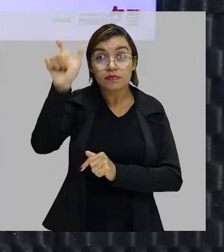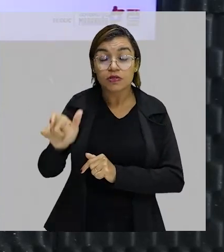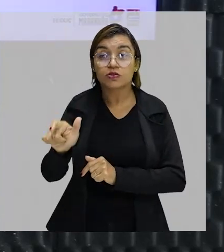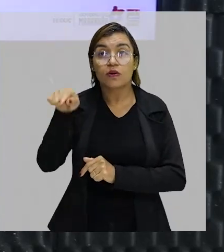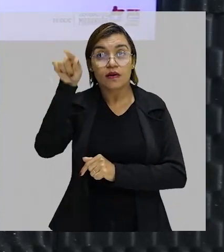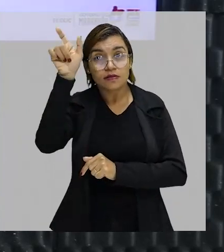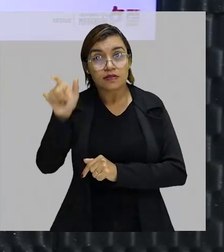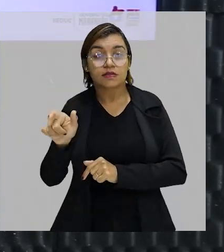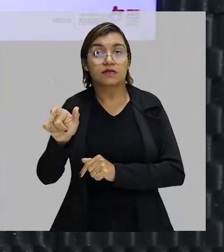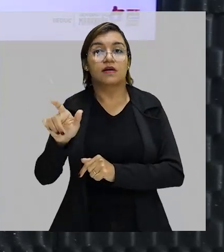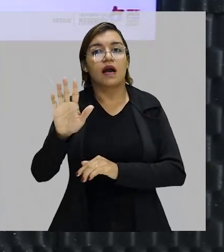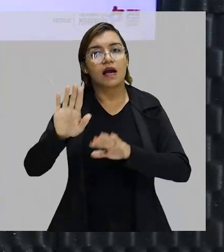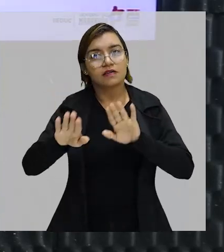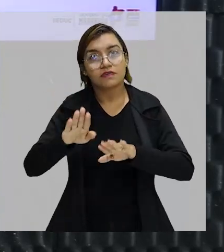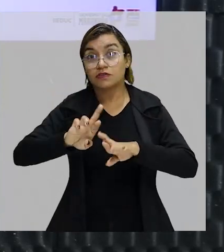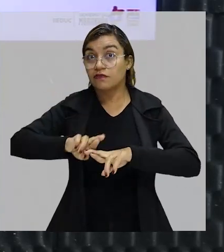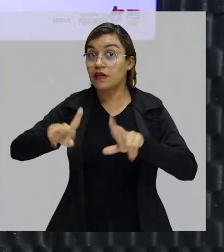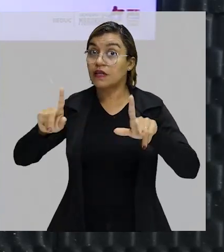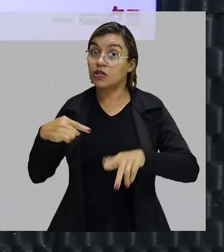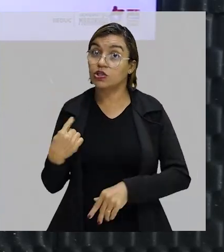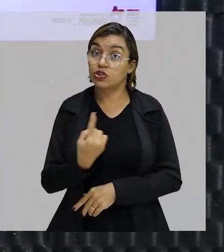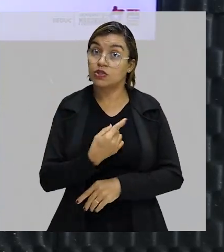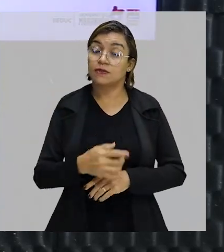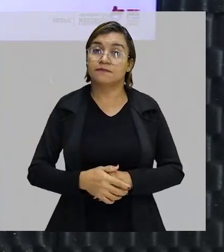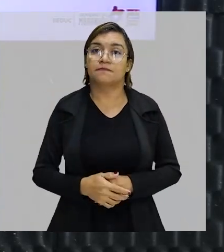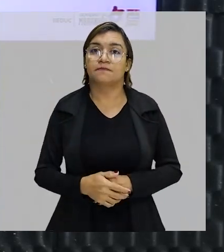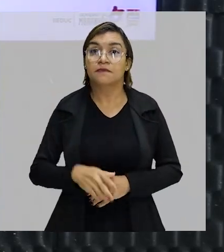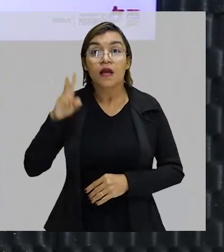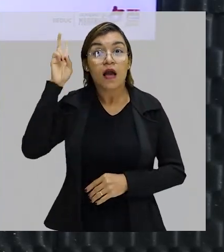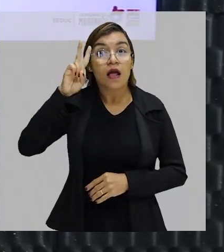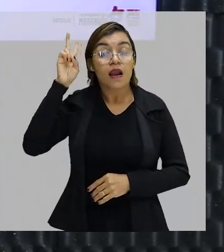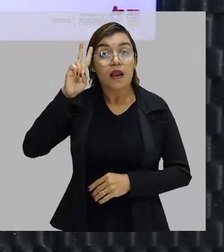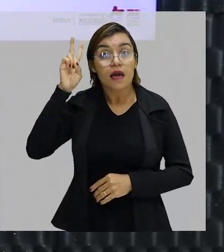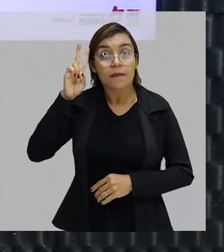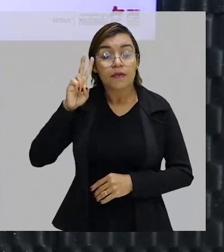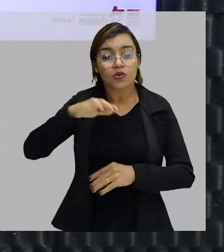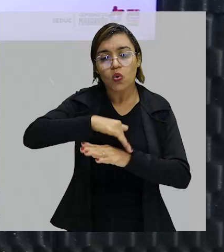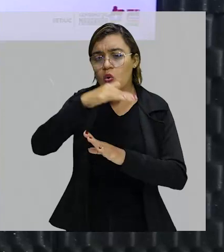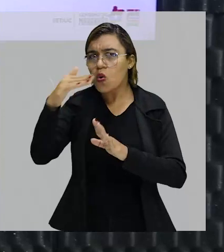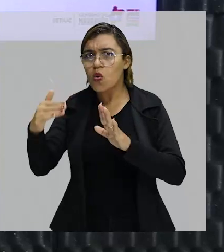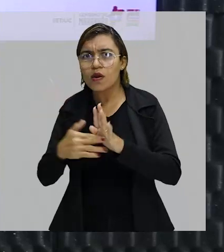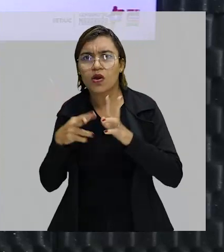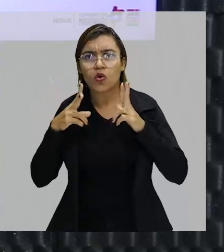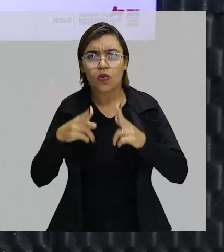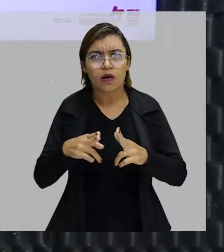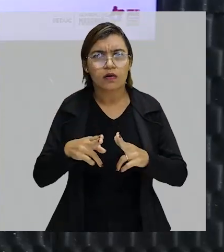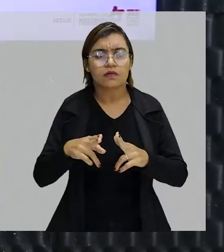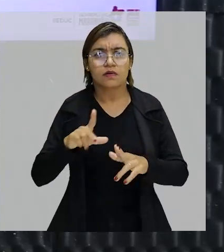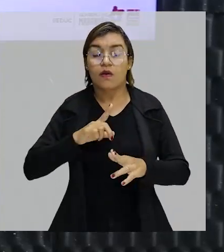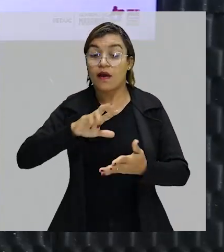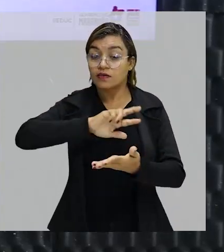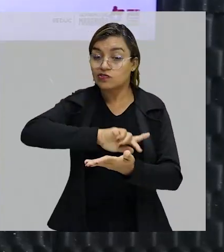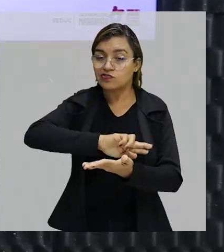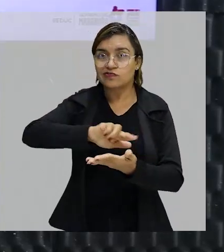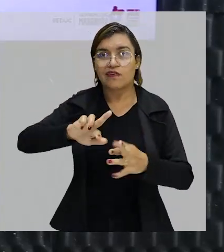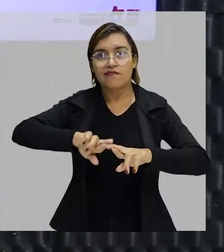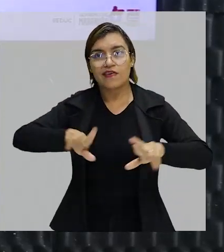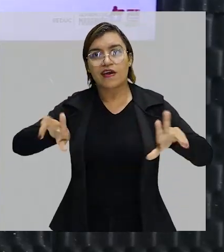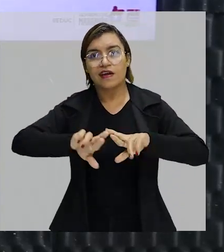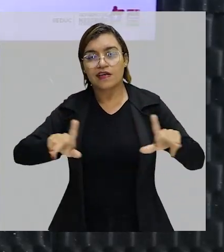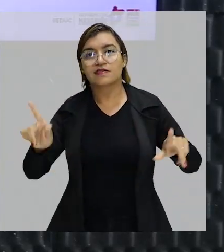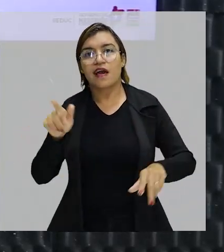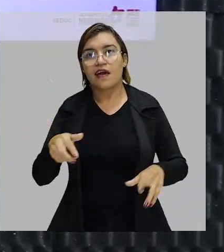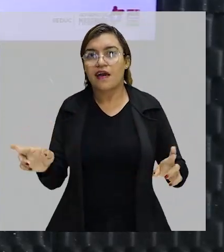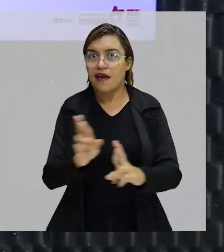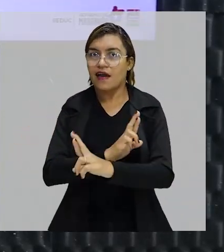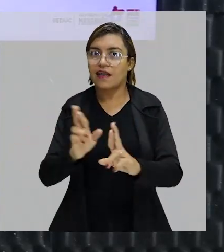que são diferentes de nós. Lembre-se que nem todo mundo é igual e que a diferença é parte das relações